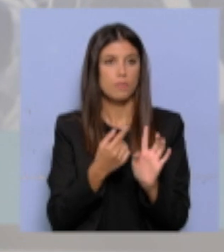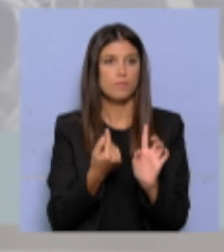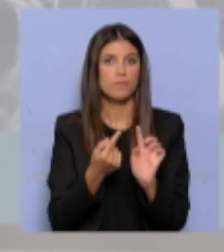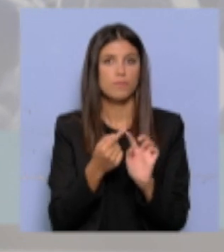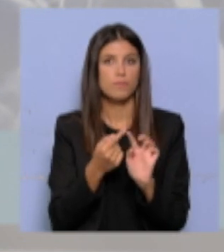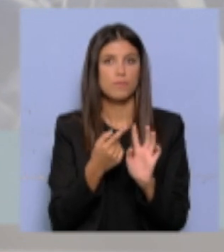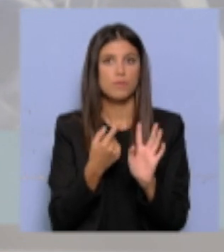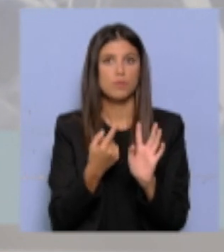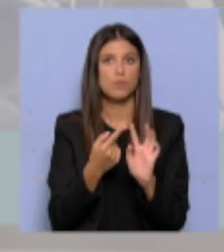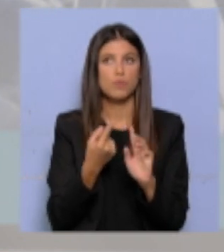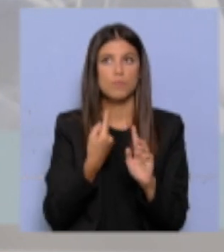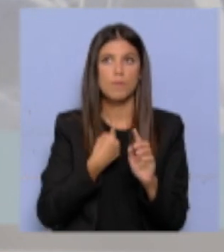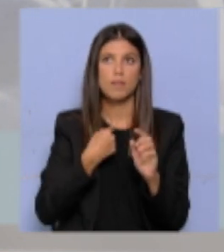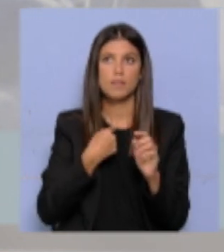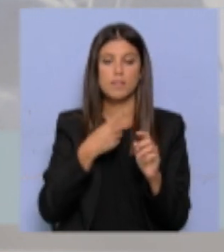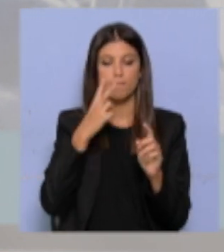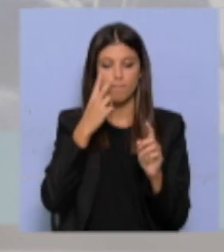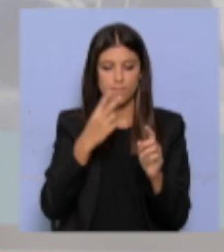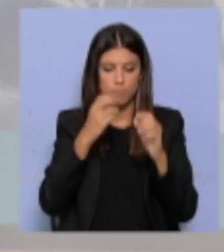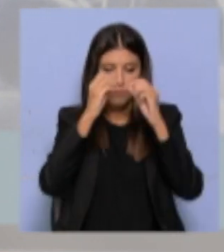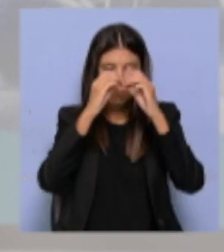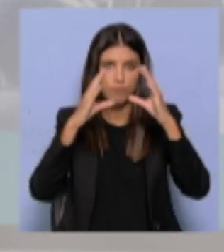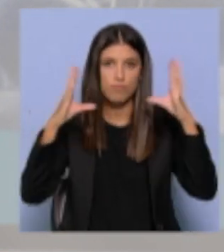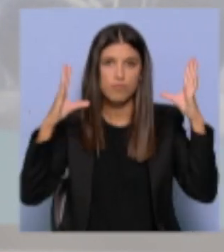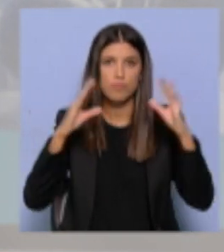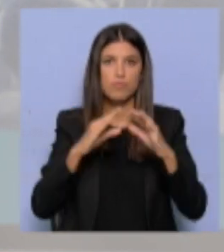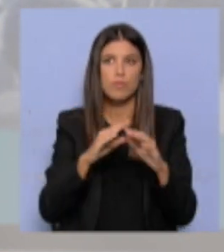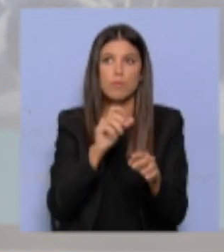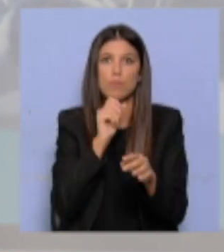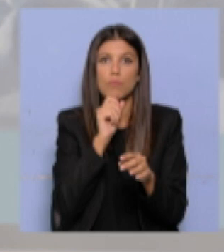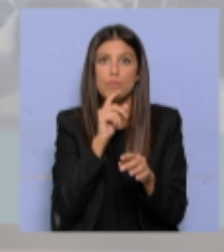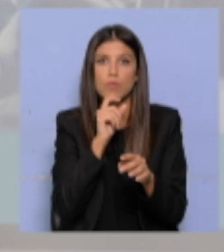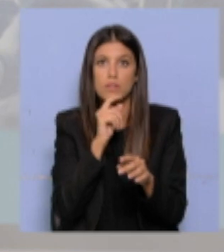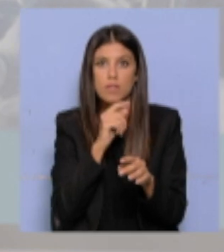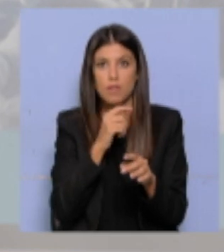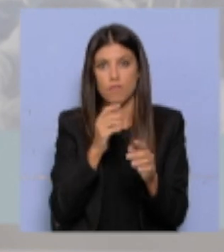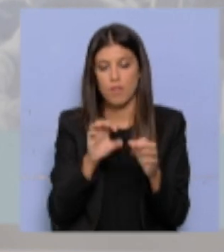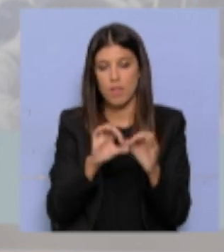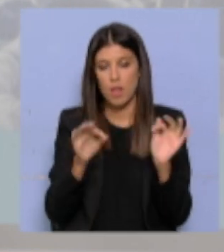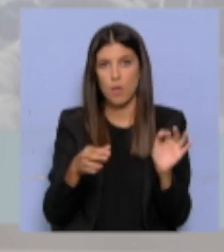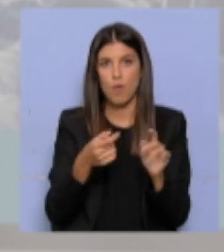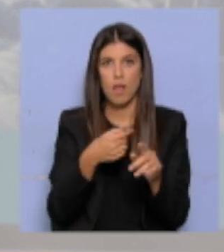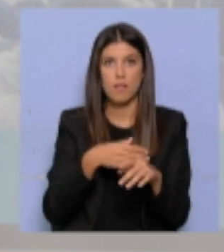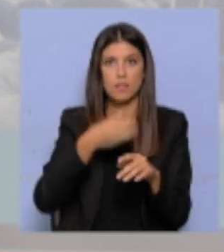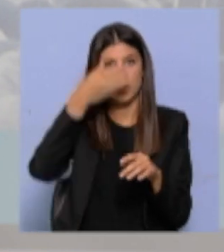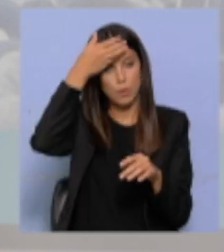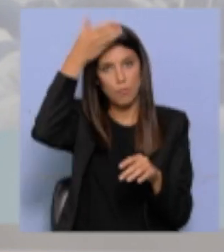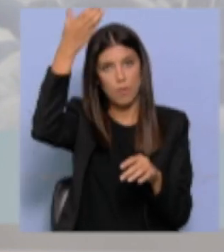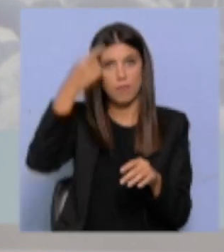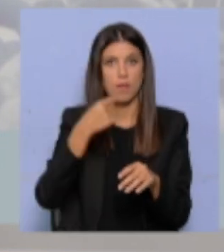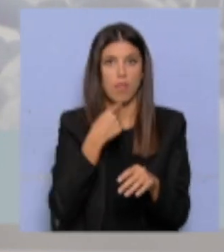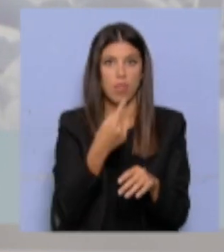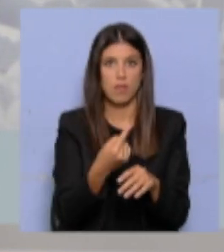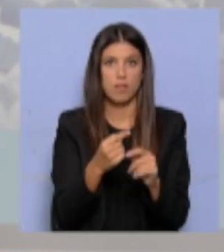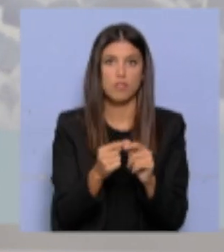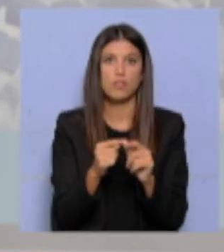em nós uma imaginação do possível, como diz o Papa Francisco. E esta imaginação do